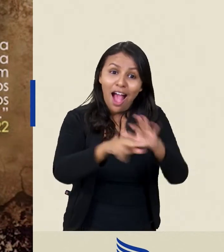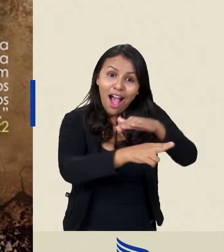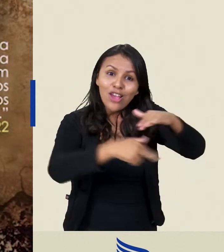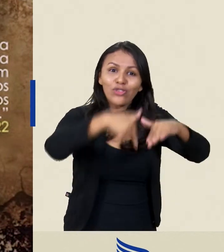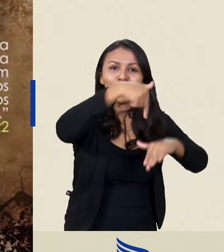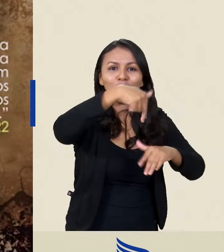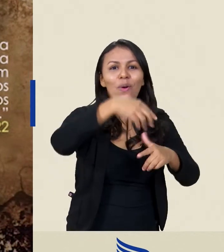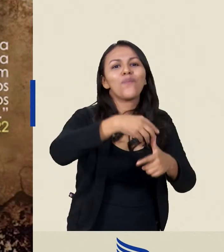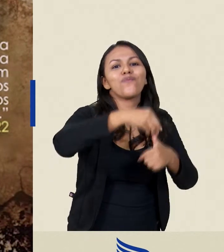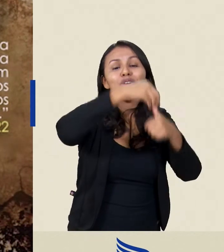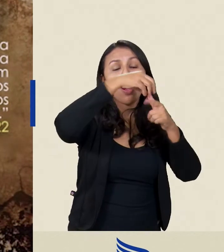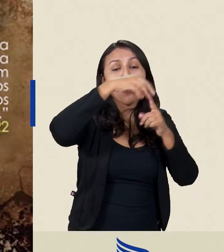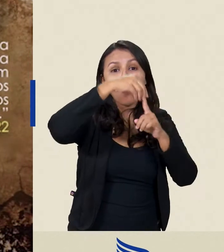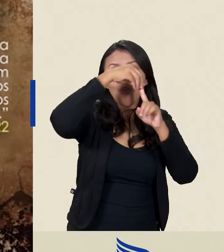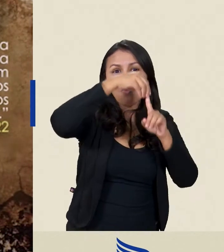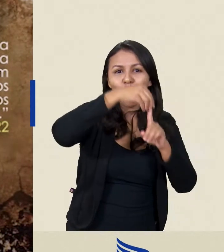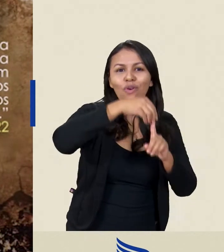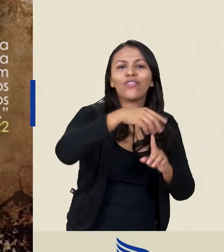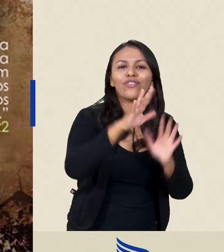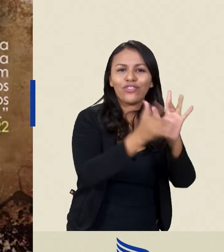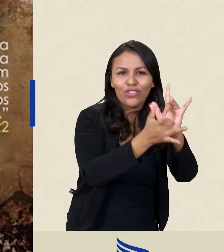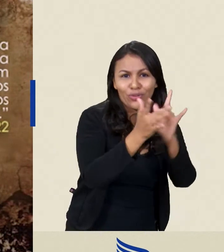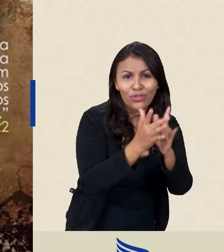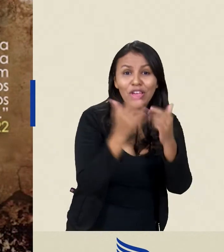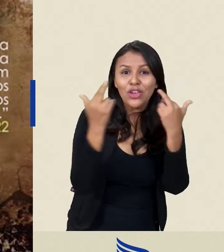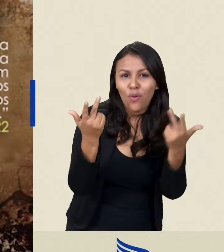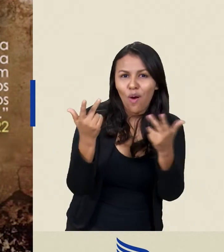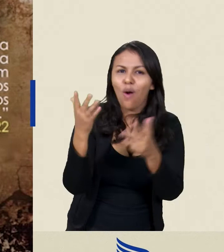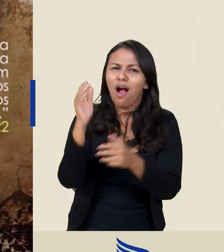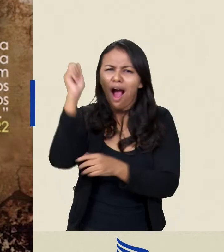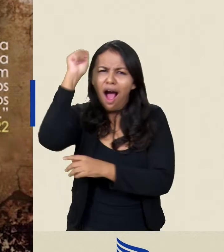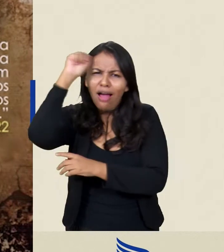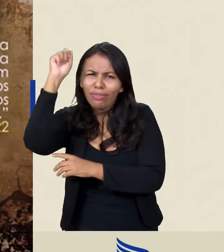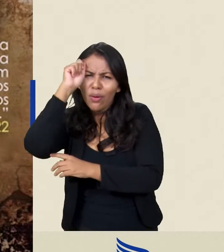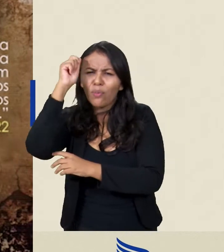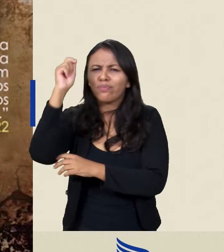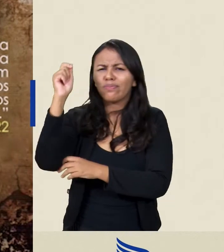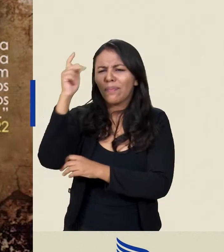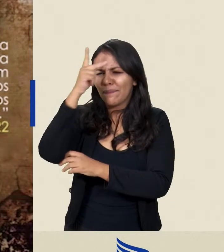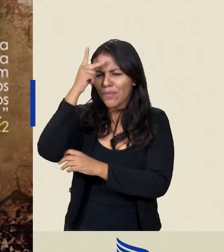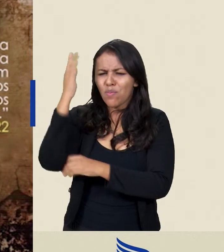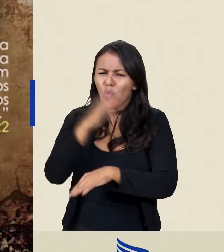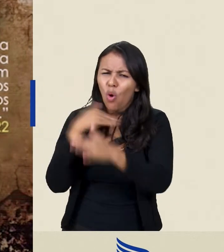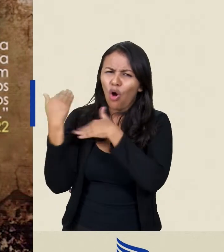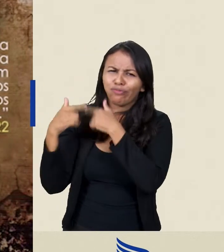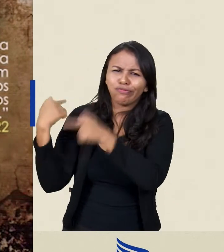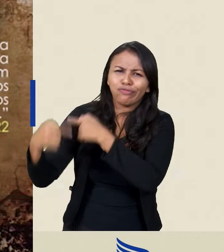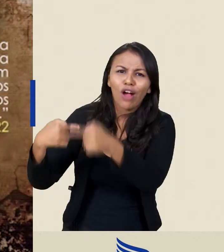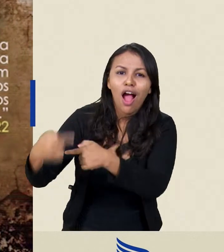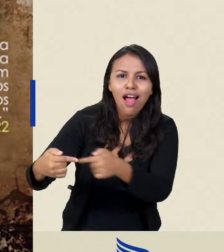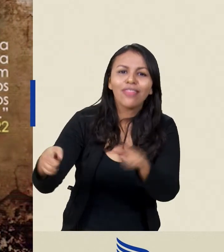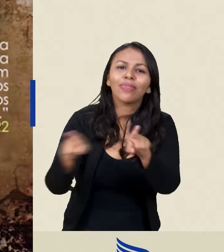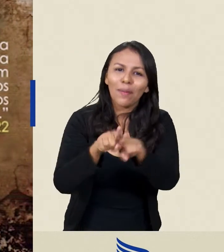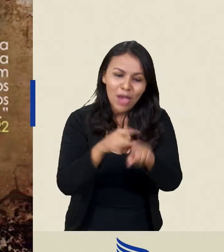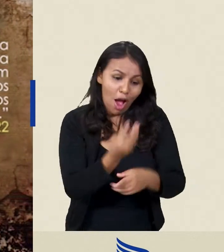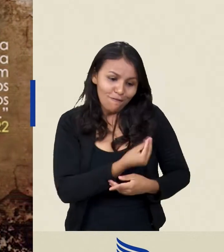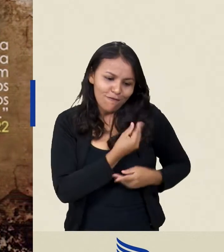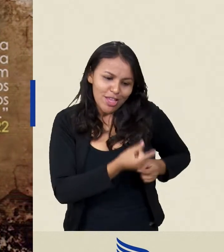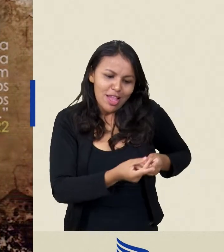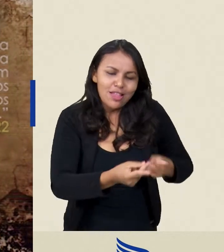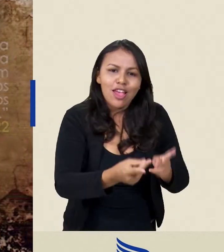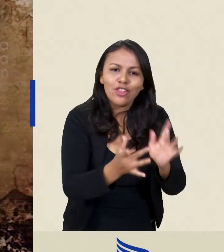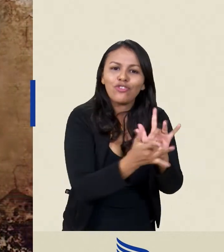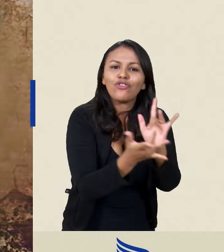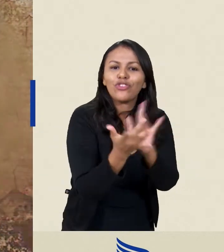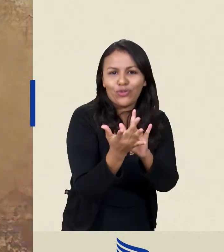todos morrem em Adão, assim também todos serão vivificados em Cristo. 1 Coríntios 15, 19